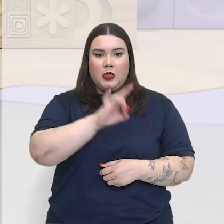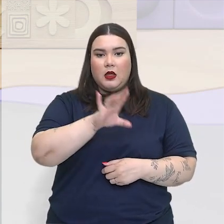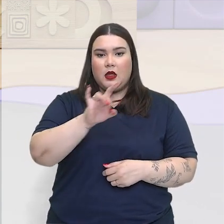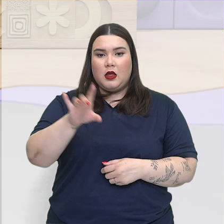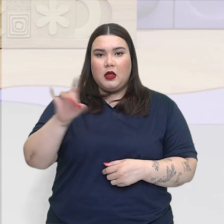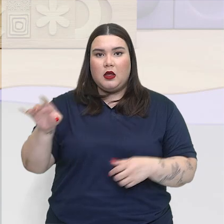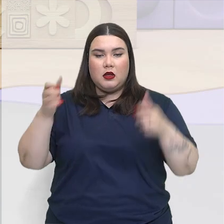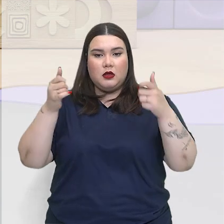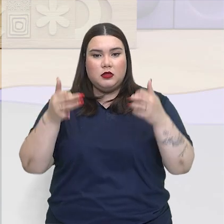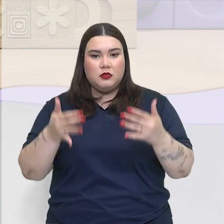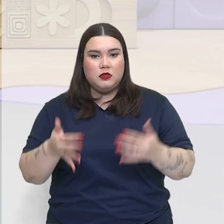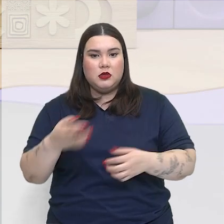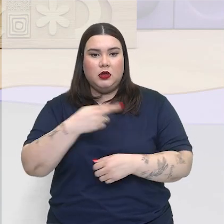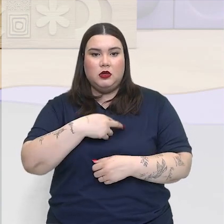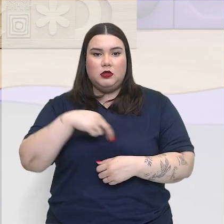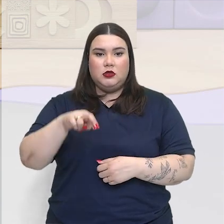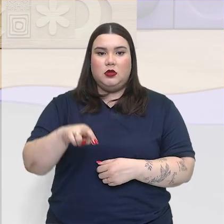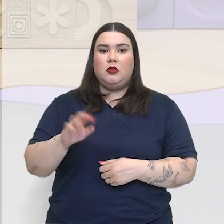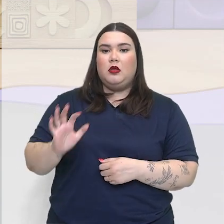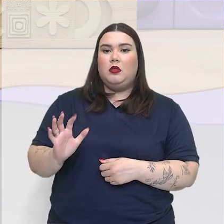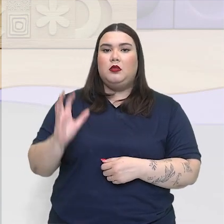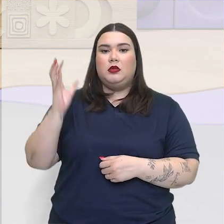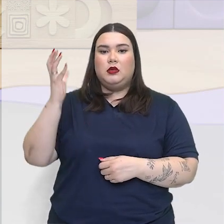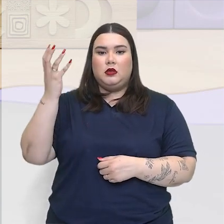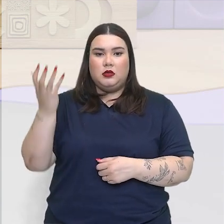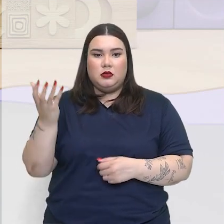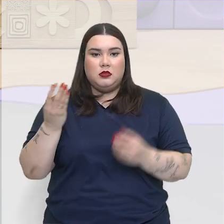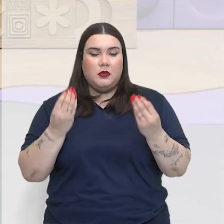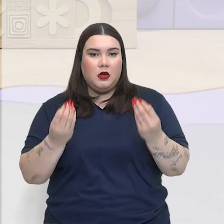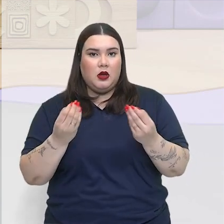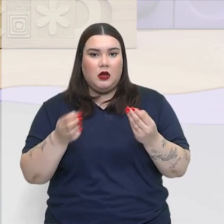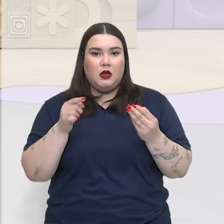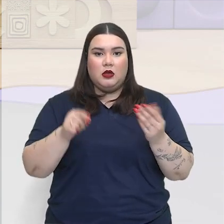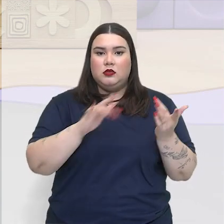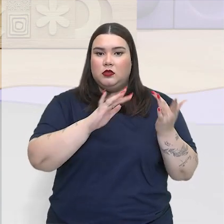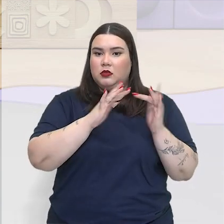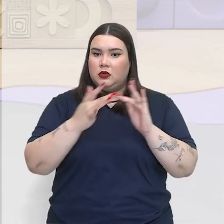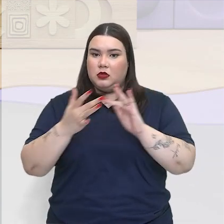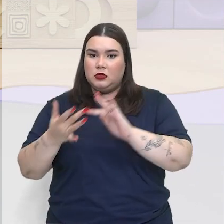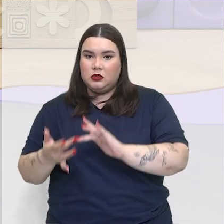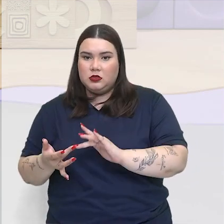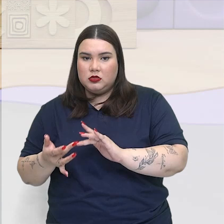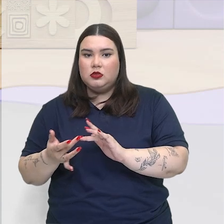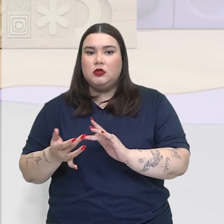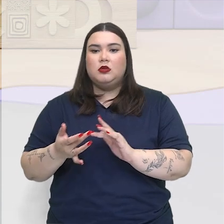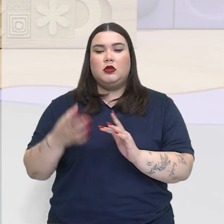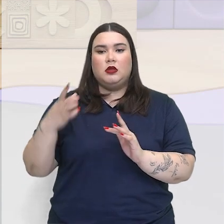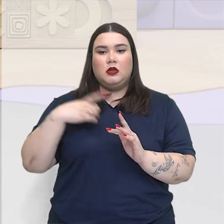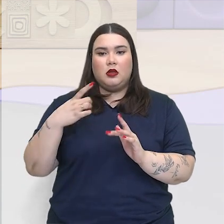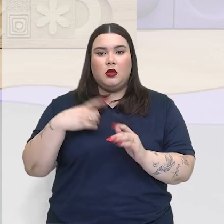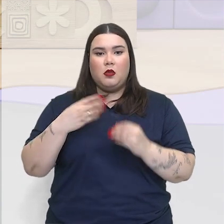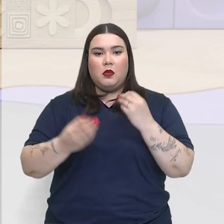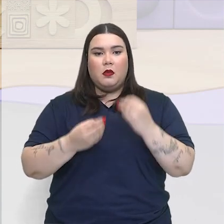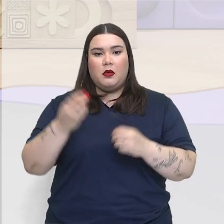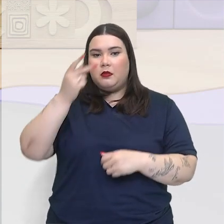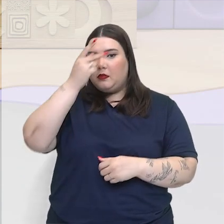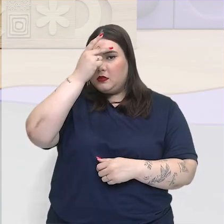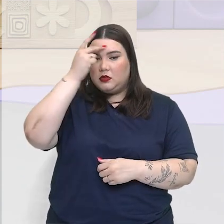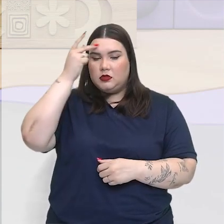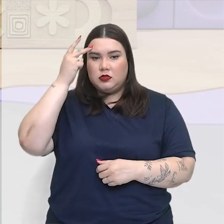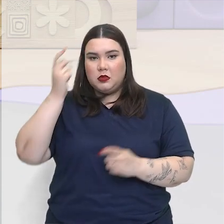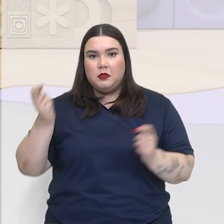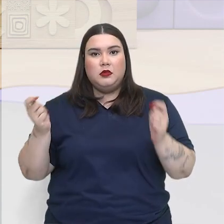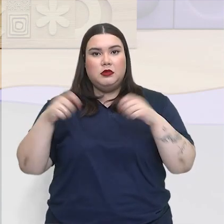Cada explicação religiosa, ela acontece para um contexto e tem sentido para uma parcela das